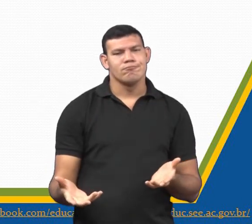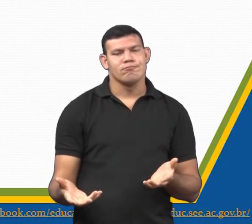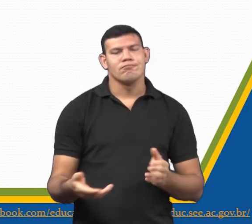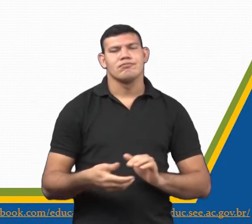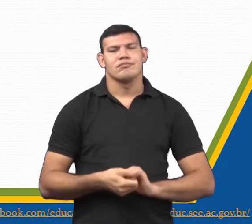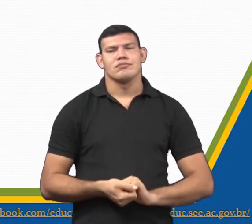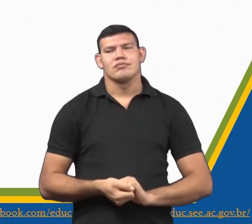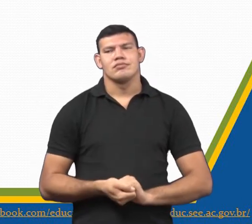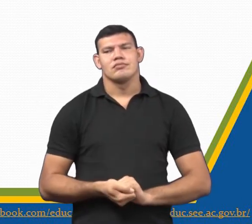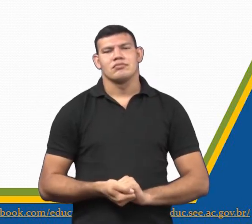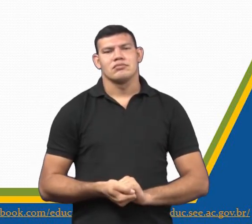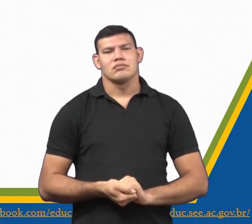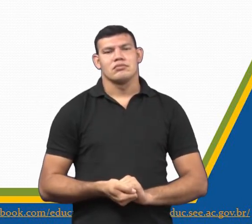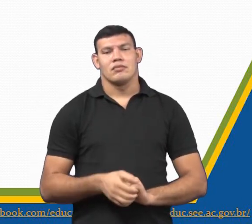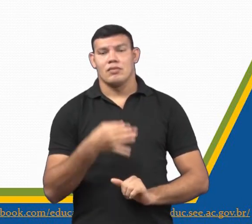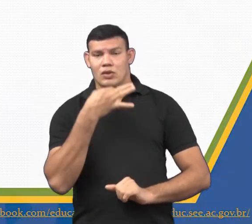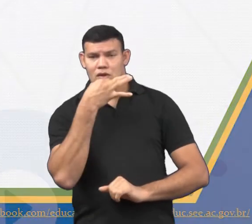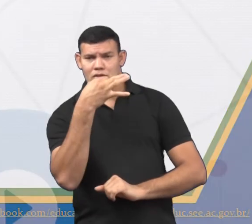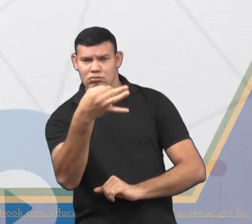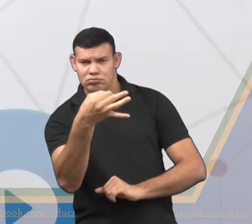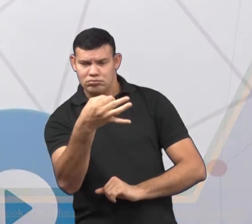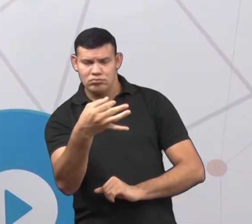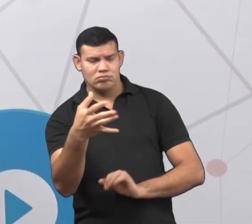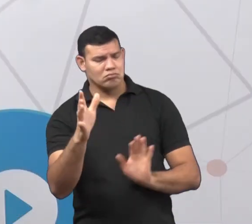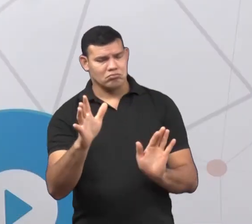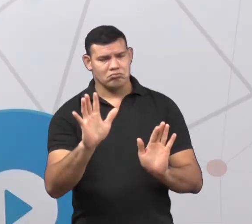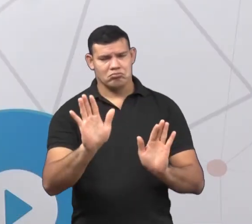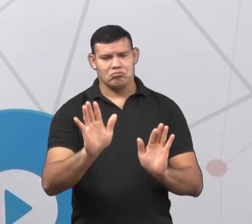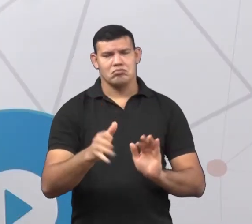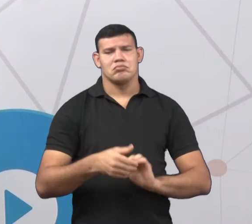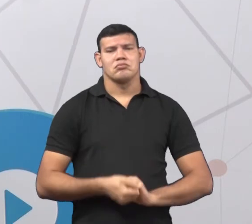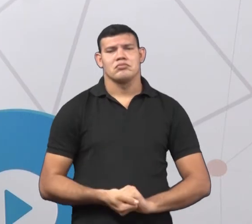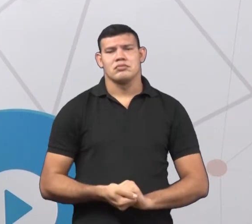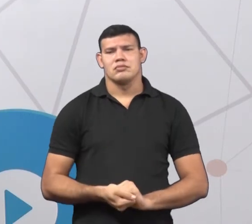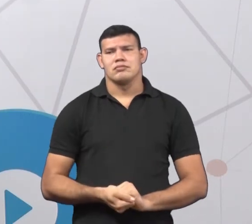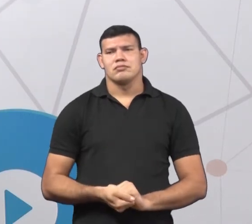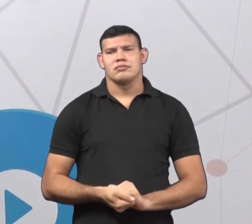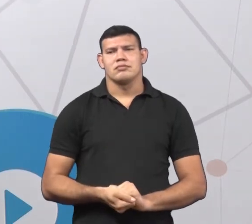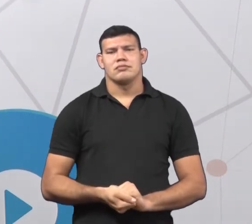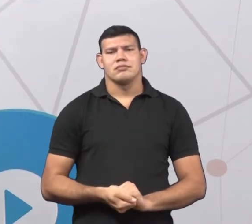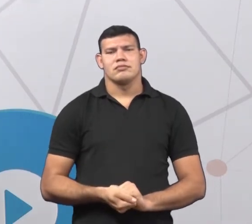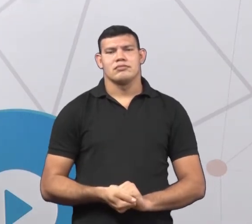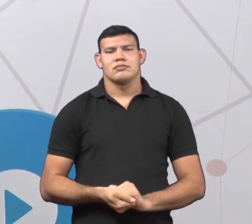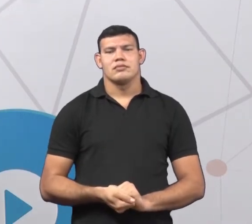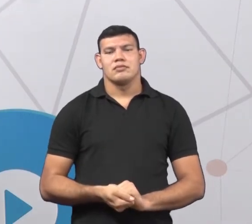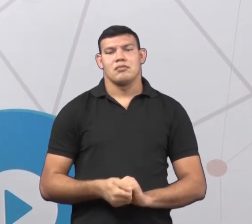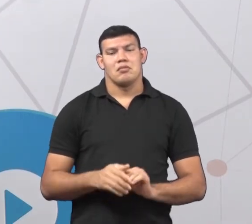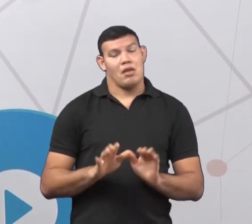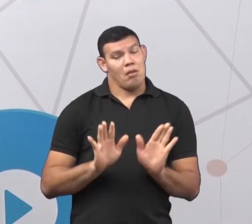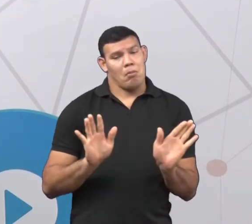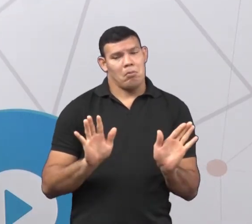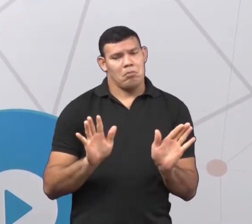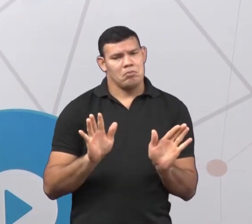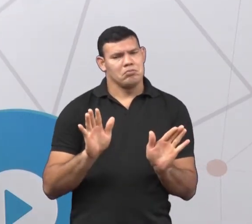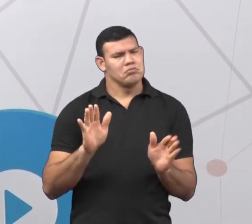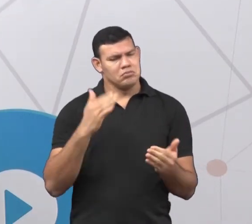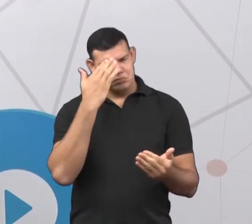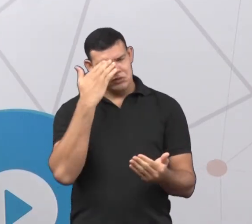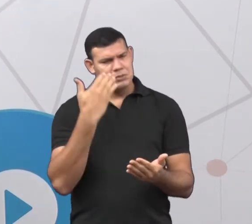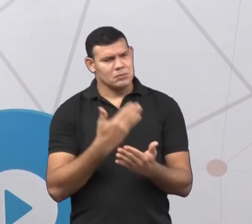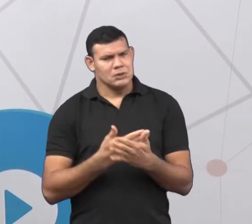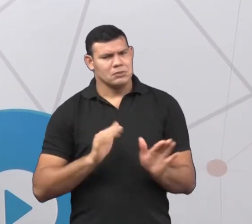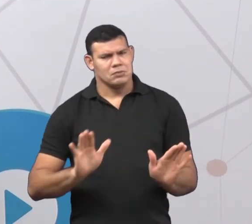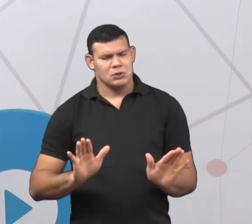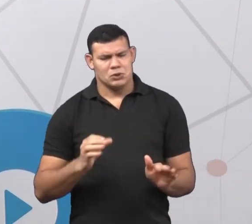Olha só, também está expressando a opinião dela, certo, pessoal? Me parece super bien. É uma opinião